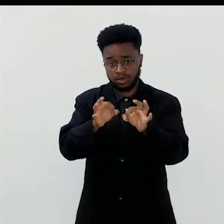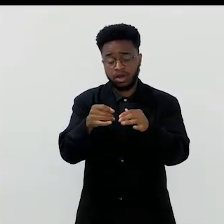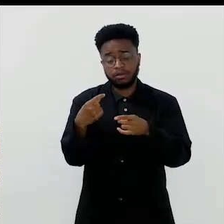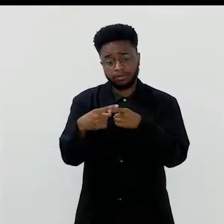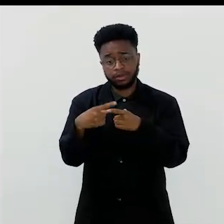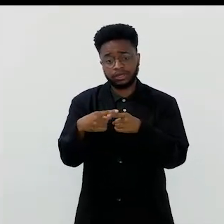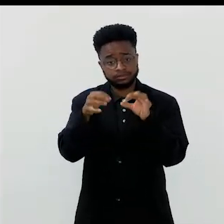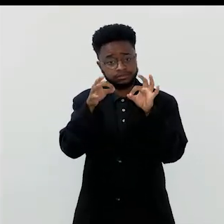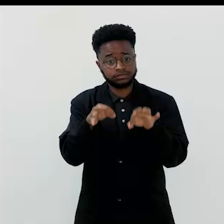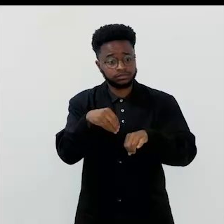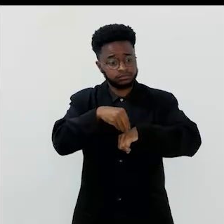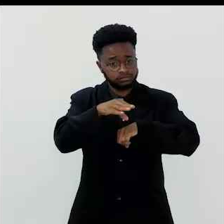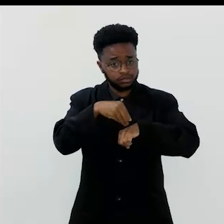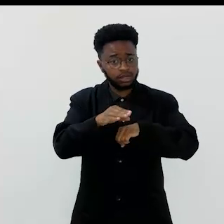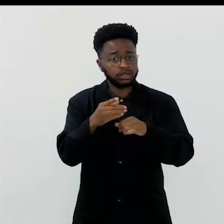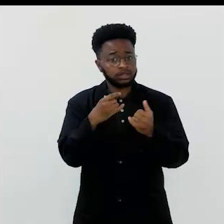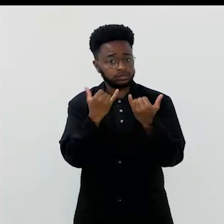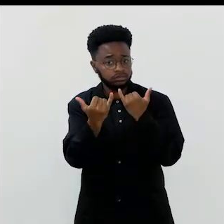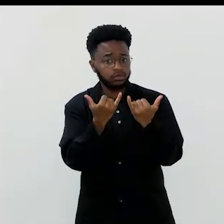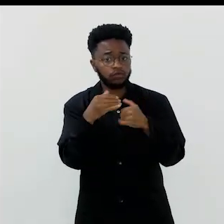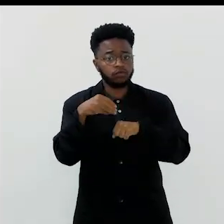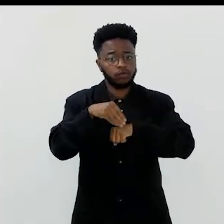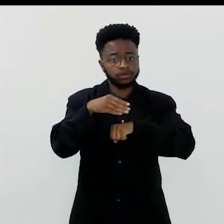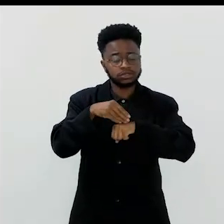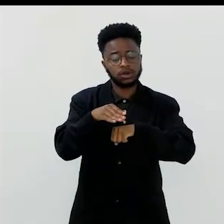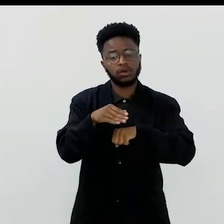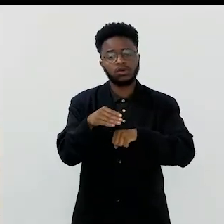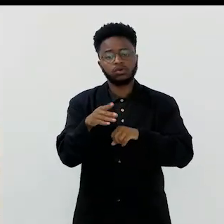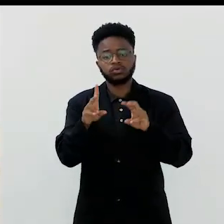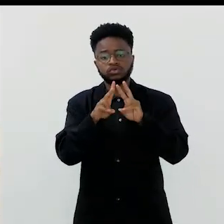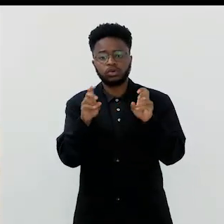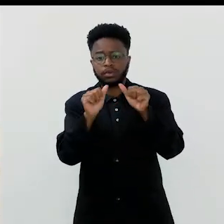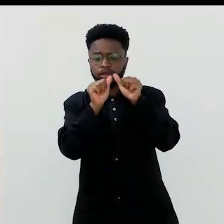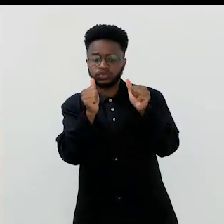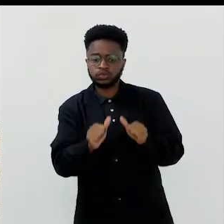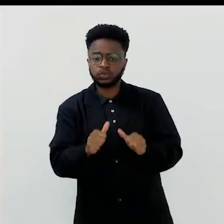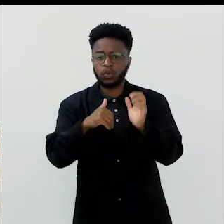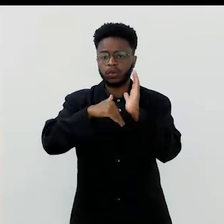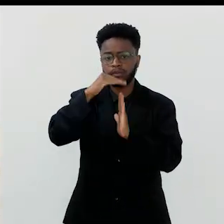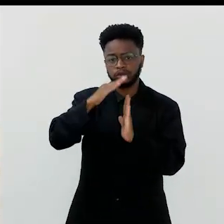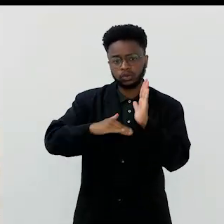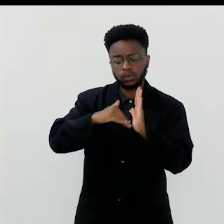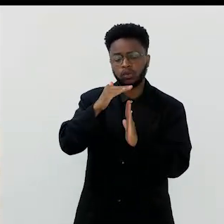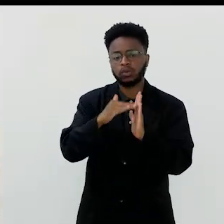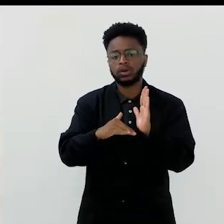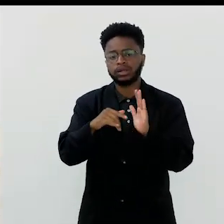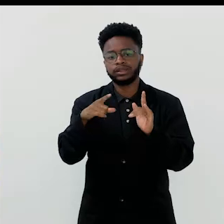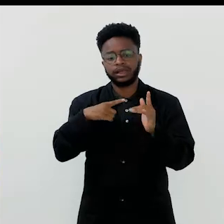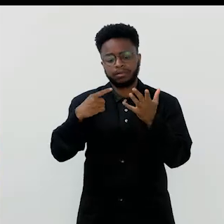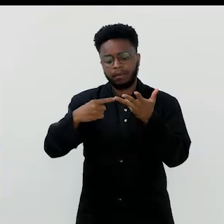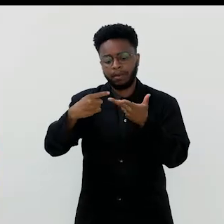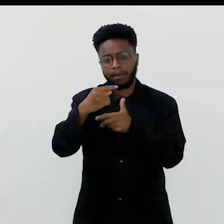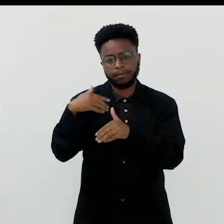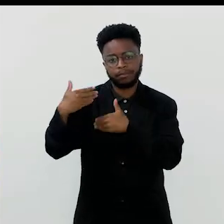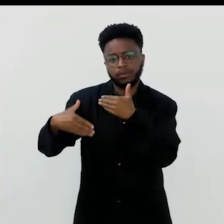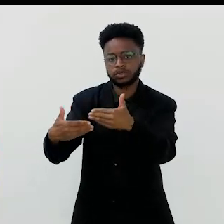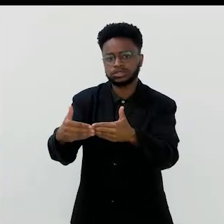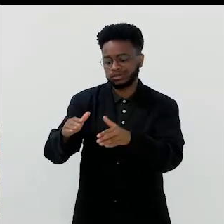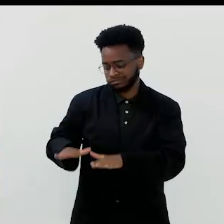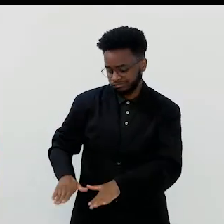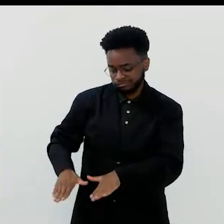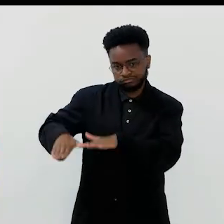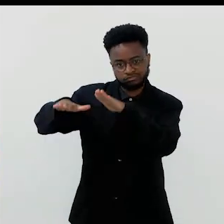né? Essa informação é correta, né? Vocês têm uma informação e uma formação de escultor, de pintor, né? É todo